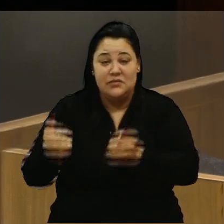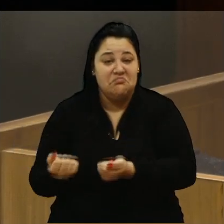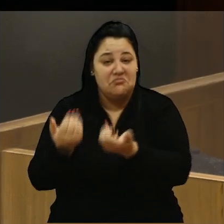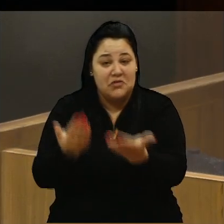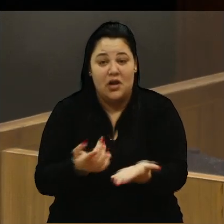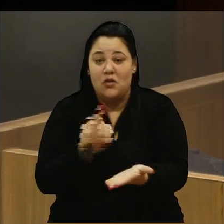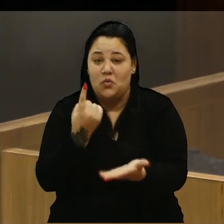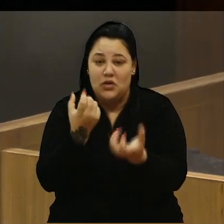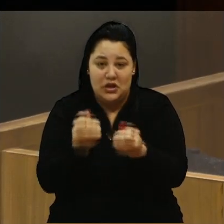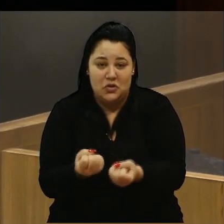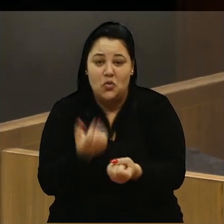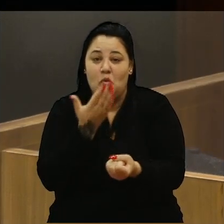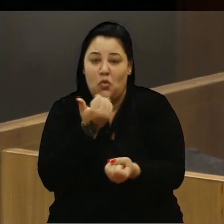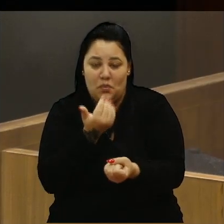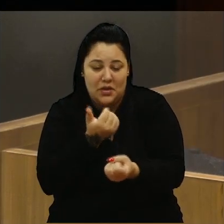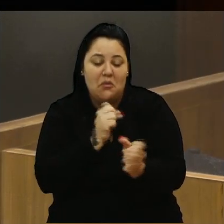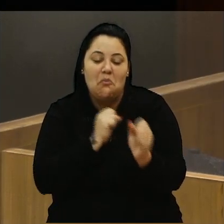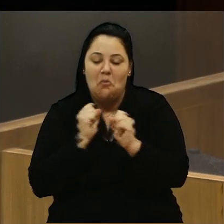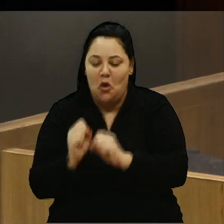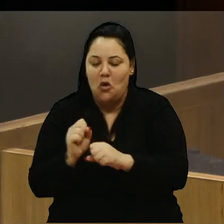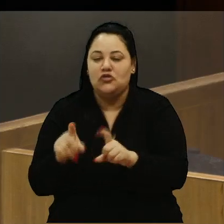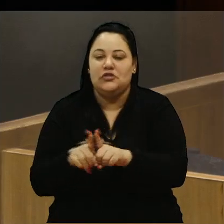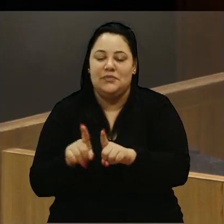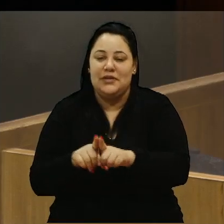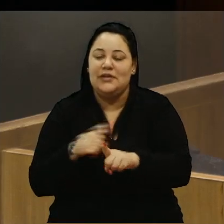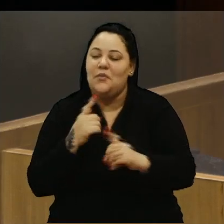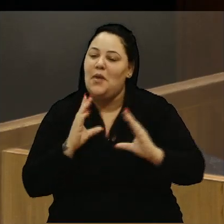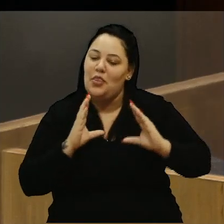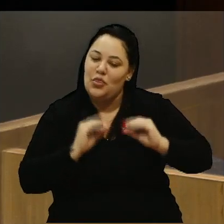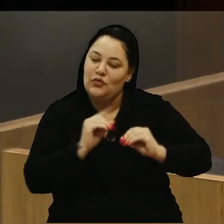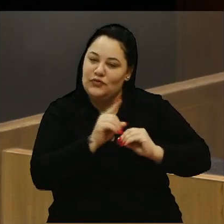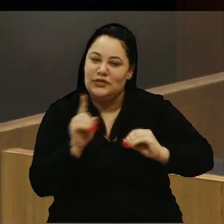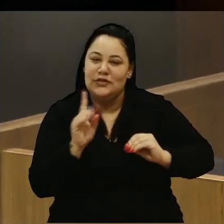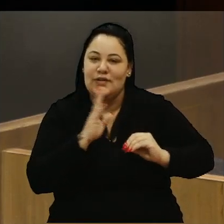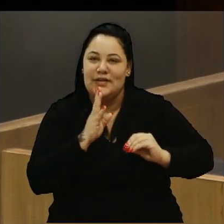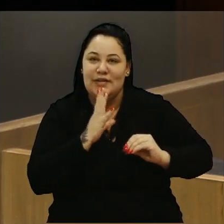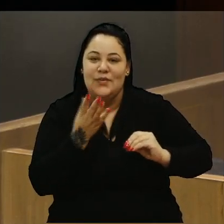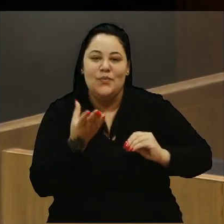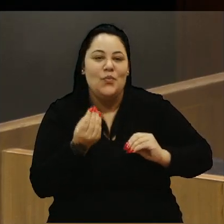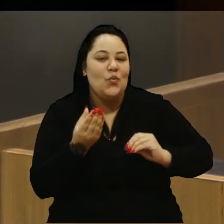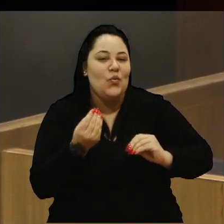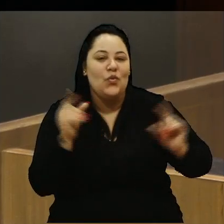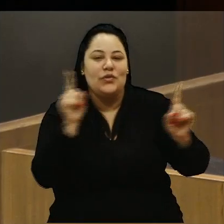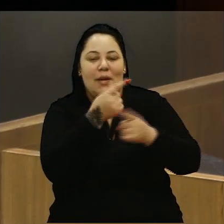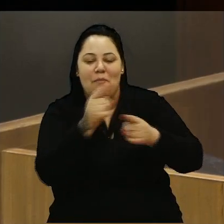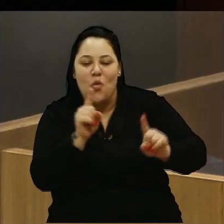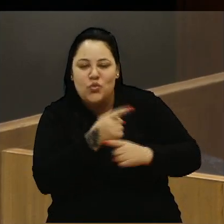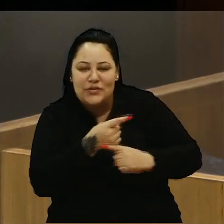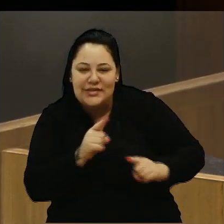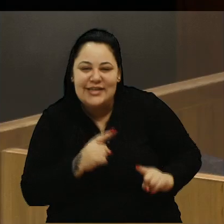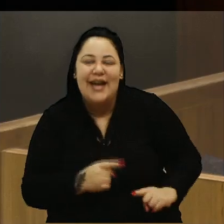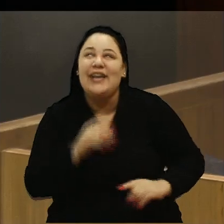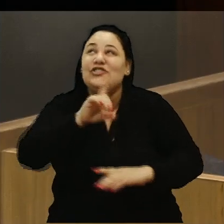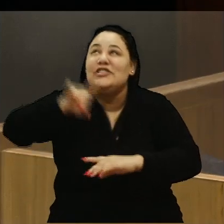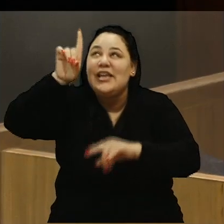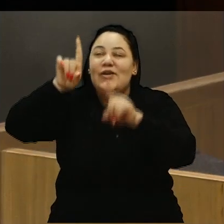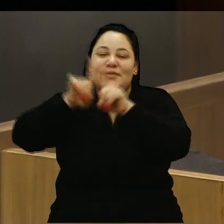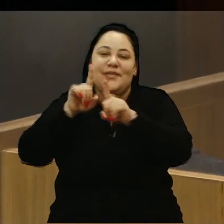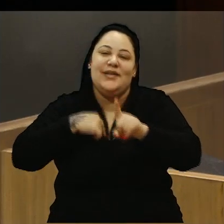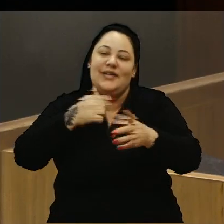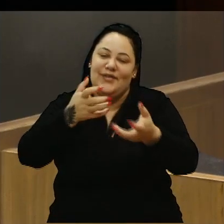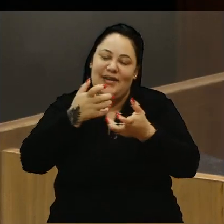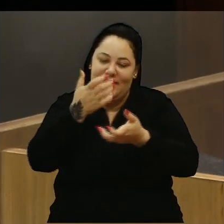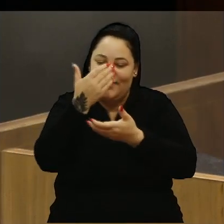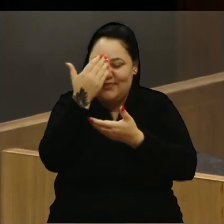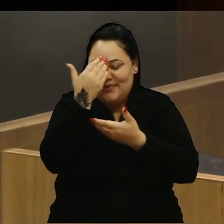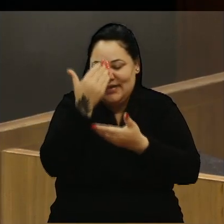alimento não perecível. Será mais uma noite que vocês conhecem, com muita música gospel, e eu quero contar com a presença de